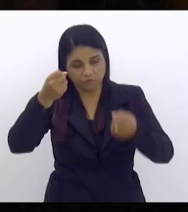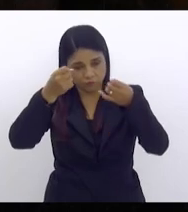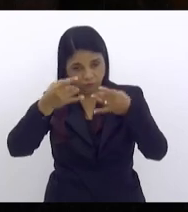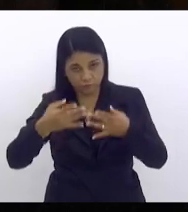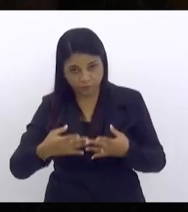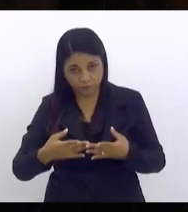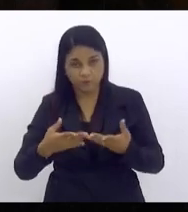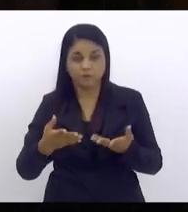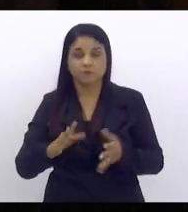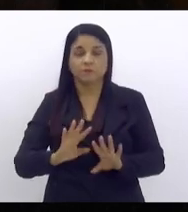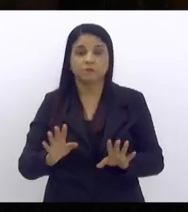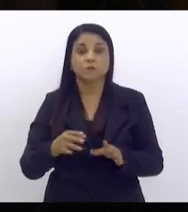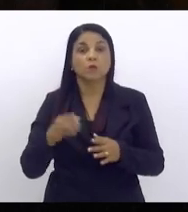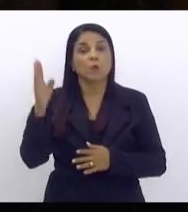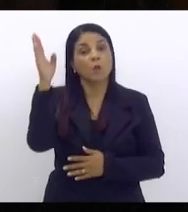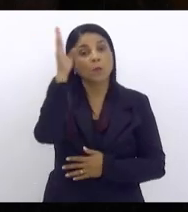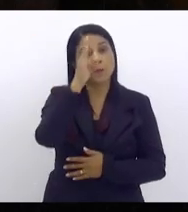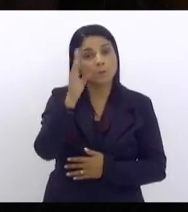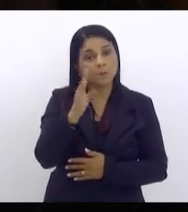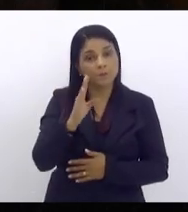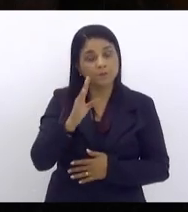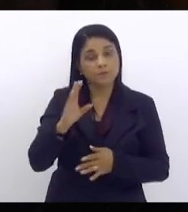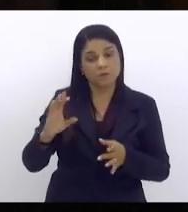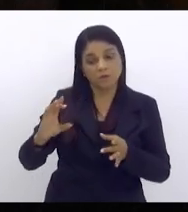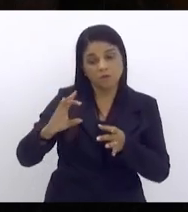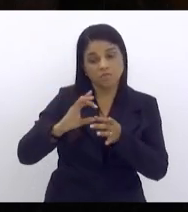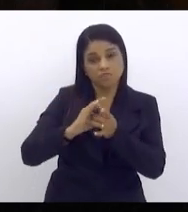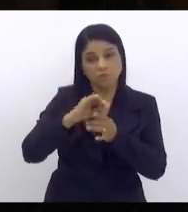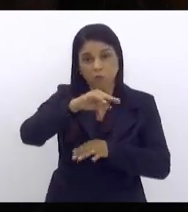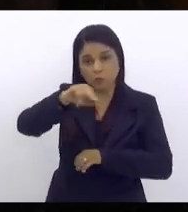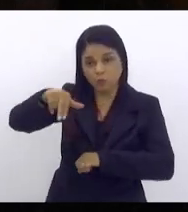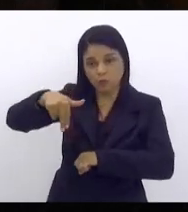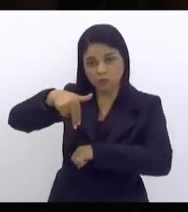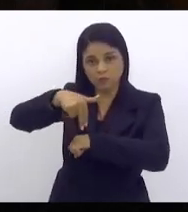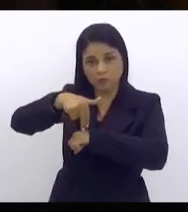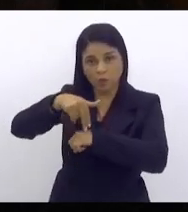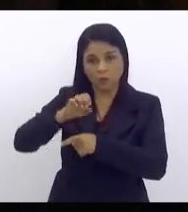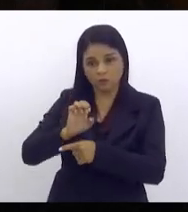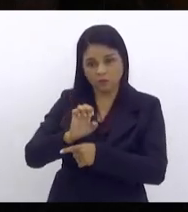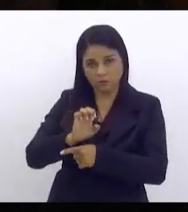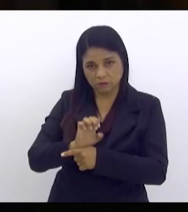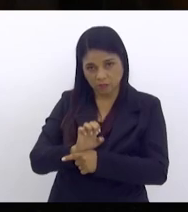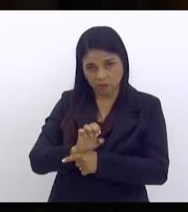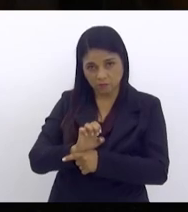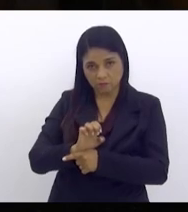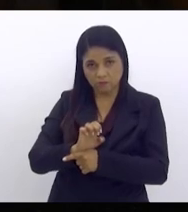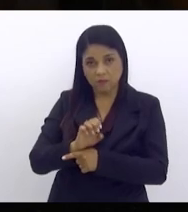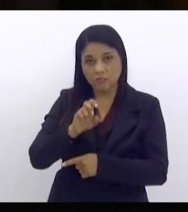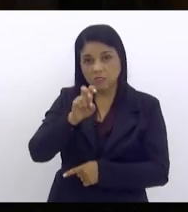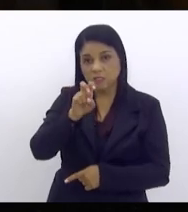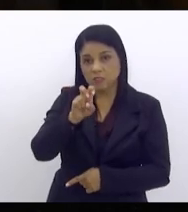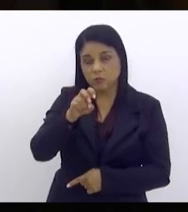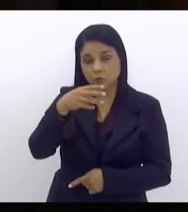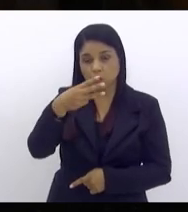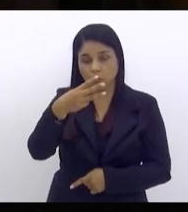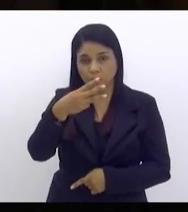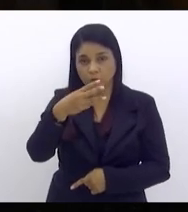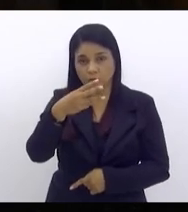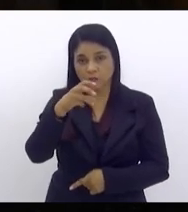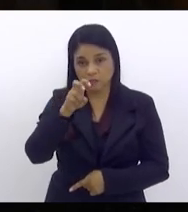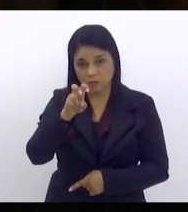né, é formado pela União, Estado e os seus mais de 5.300